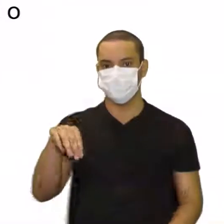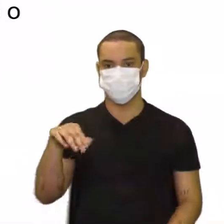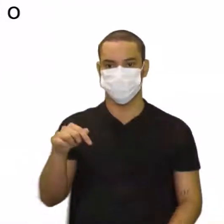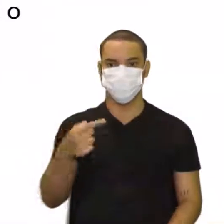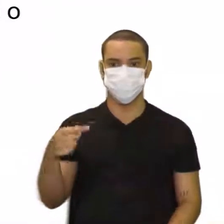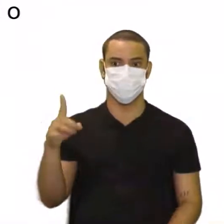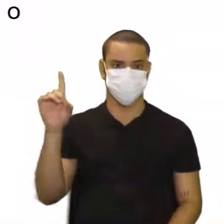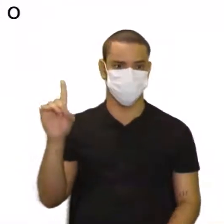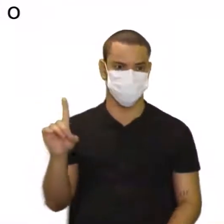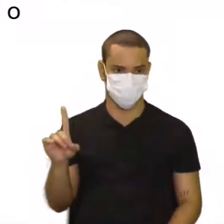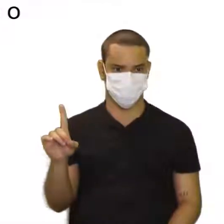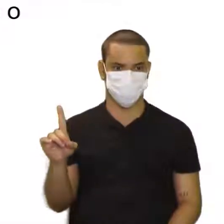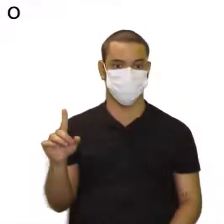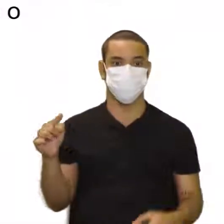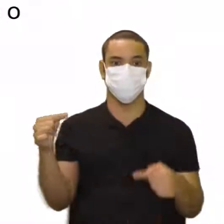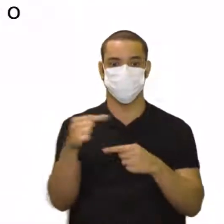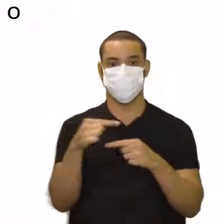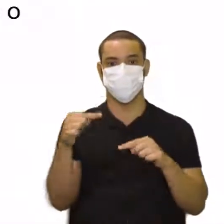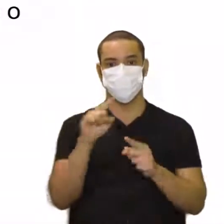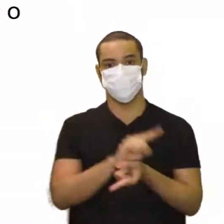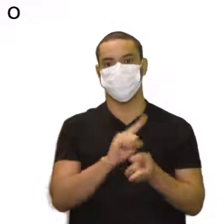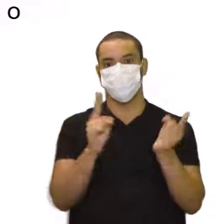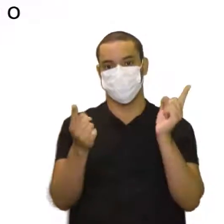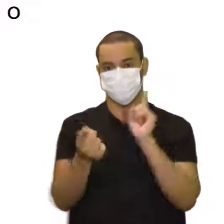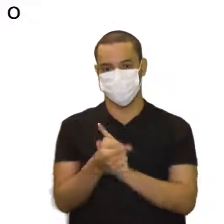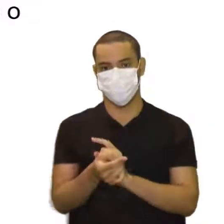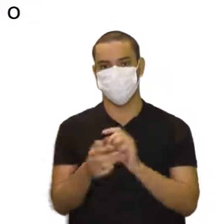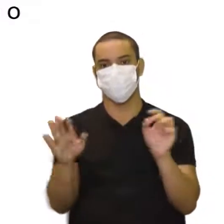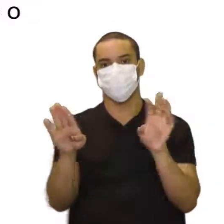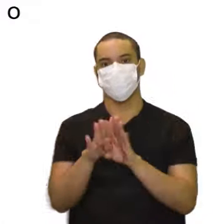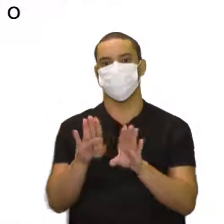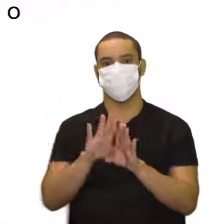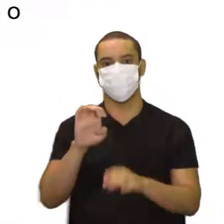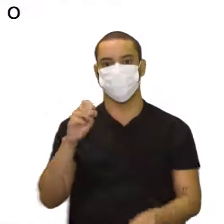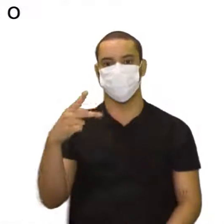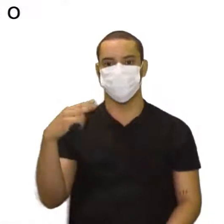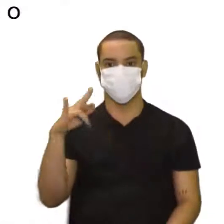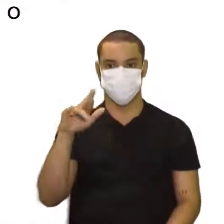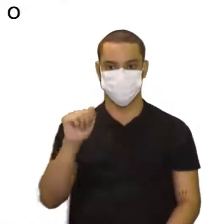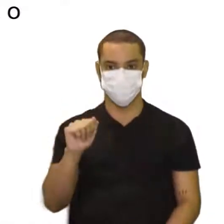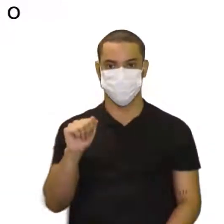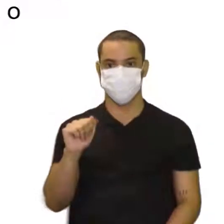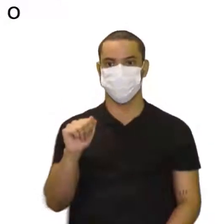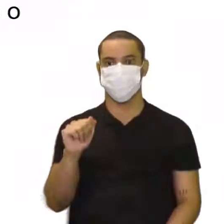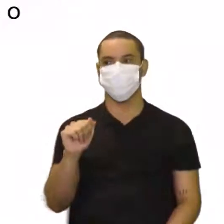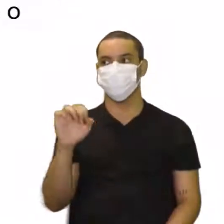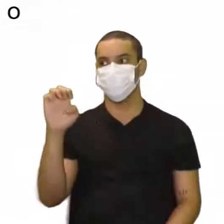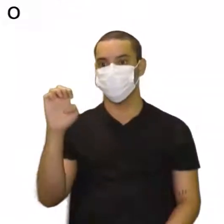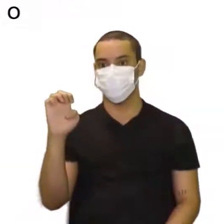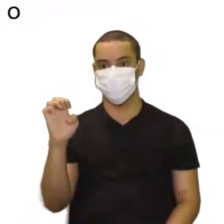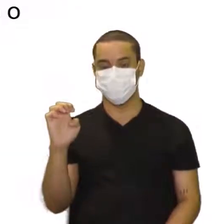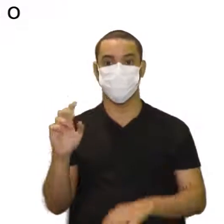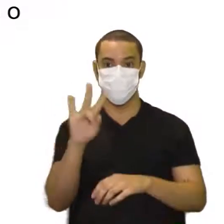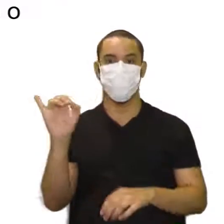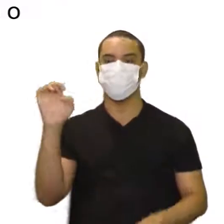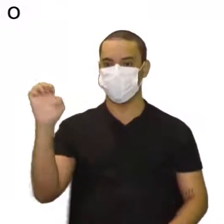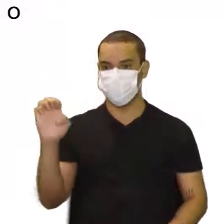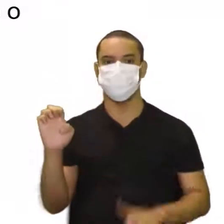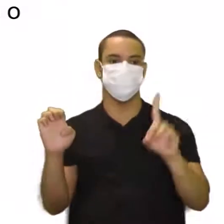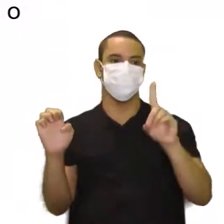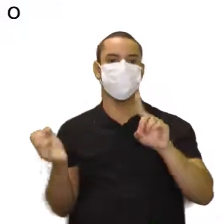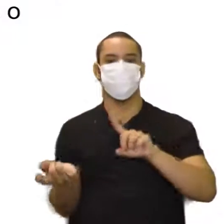direita, com a polaridade invertida, e a espira da esquerda para a direita, com o